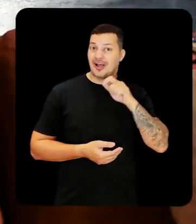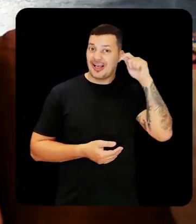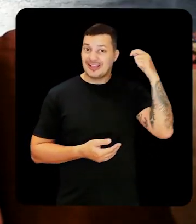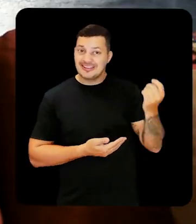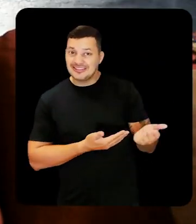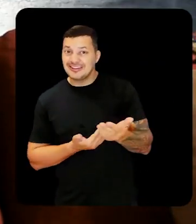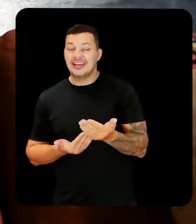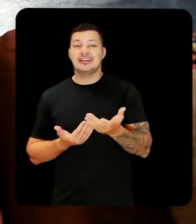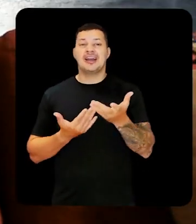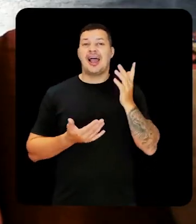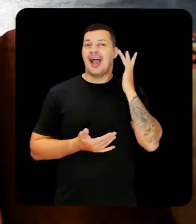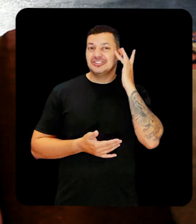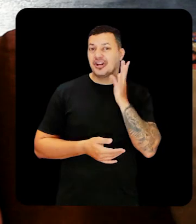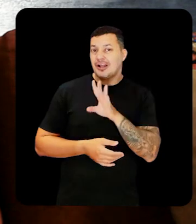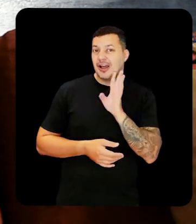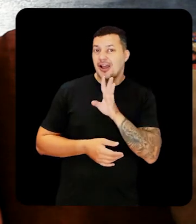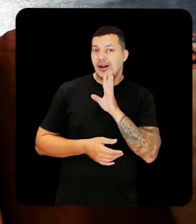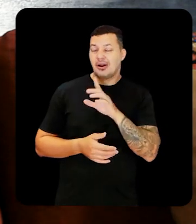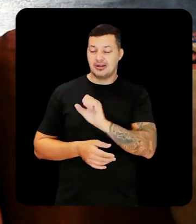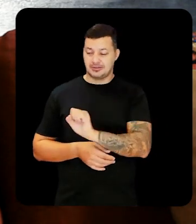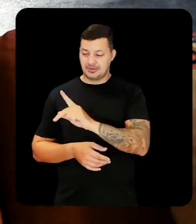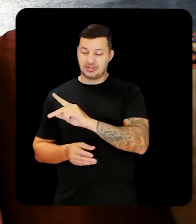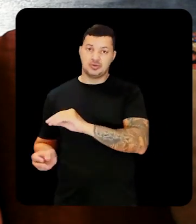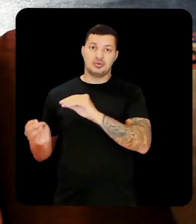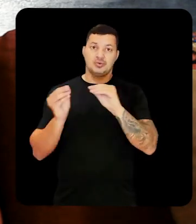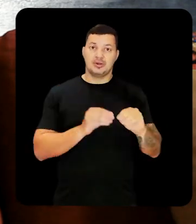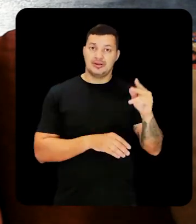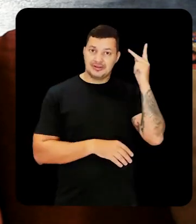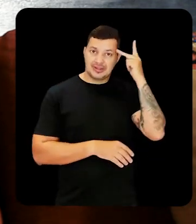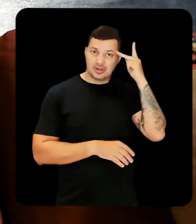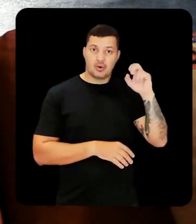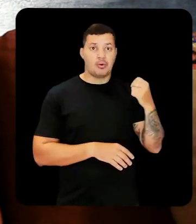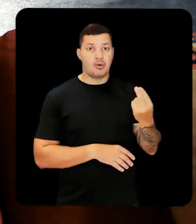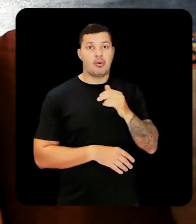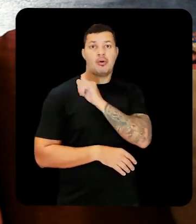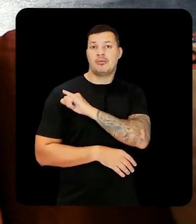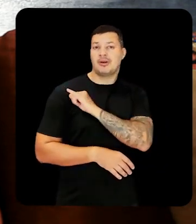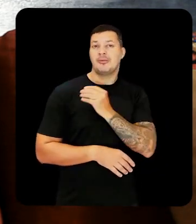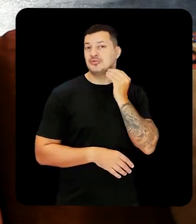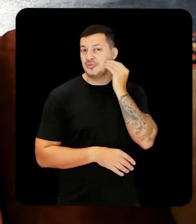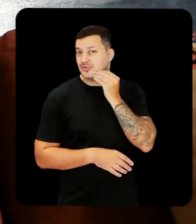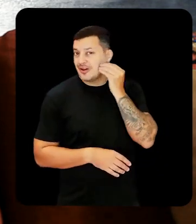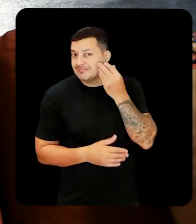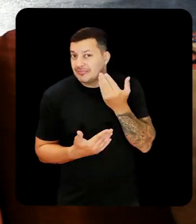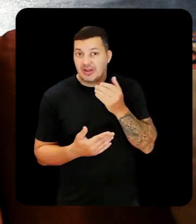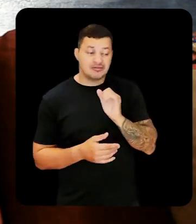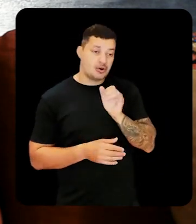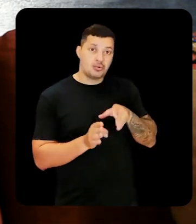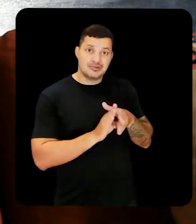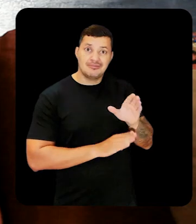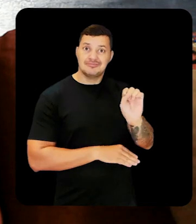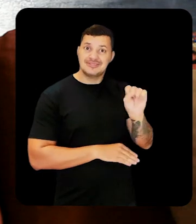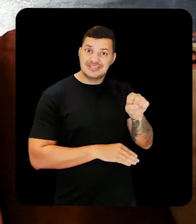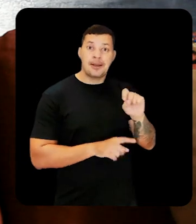para mim e perguntar se acha legal sair de São Pedro para ir para São Paulo ou Rio de Janeiro para ter uma experiência maior, eu vou